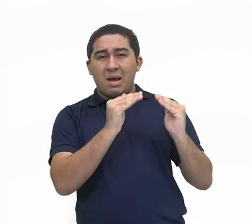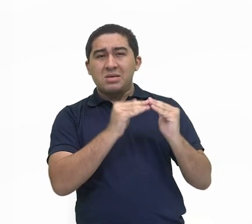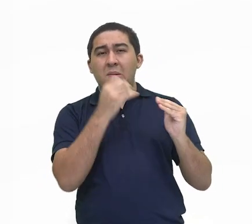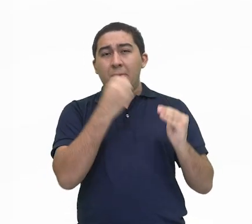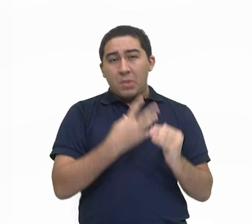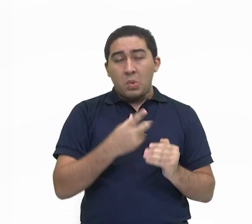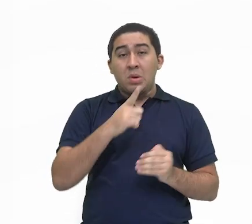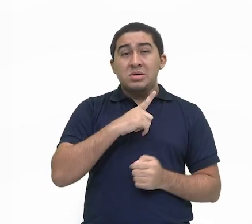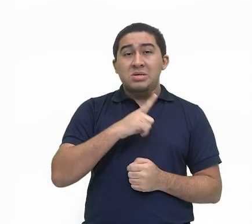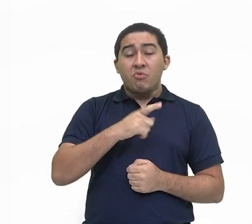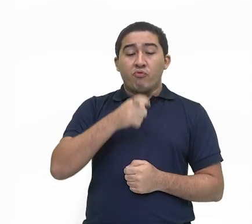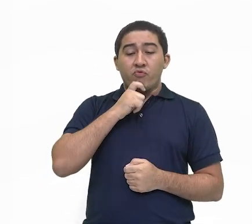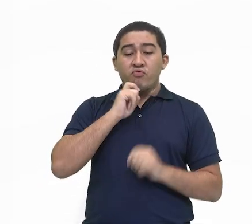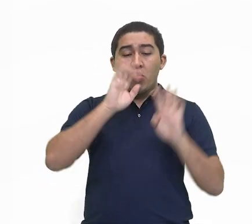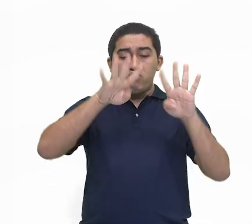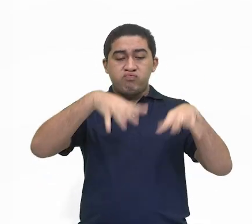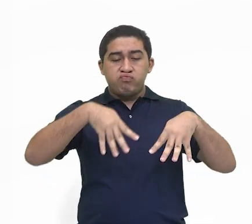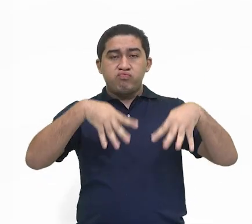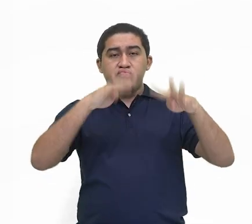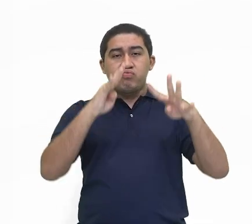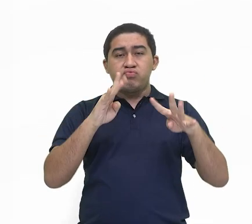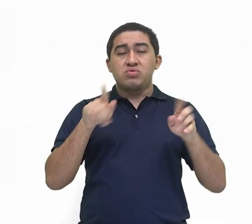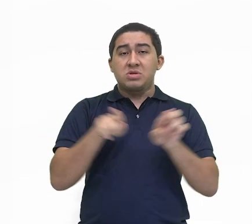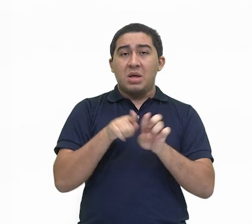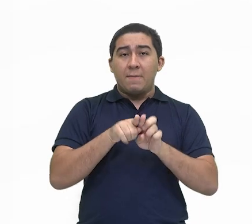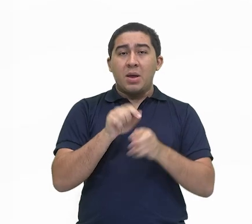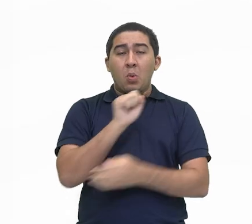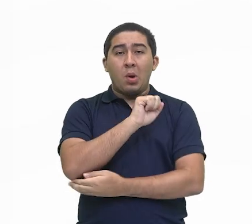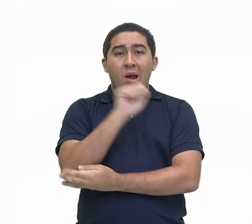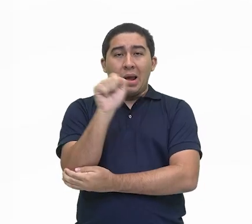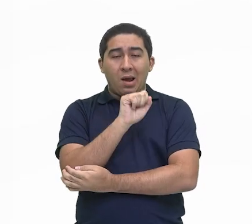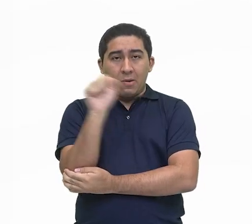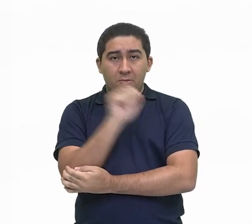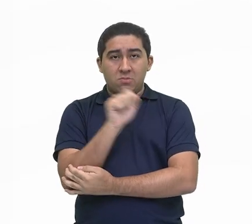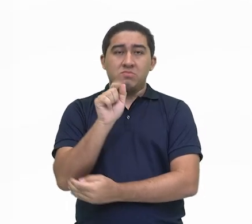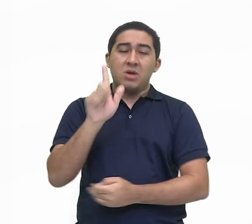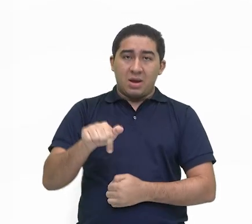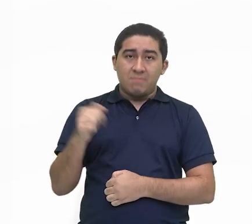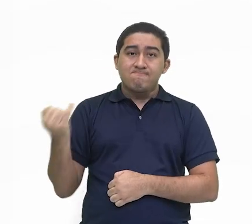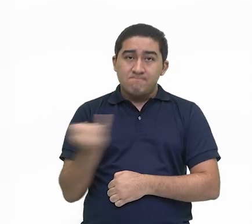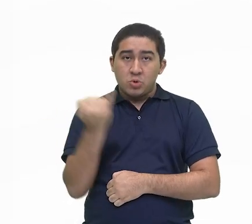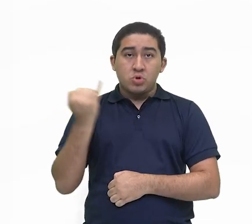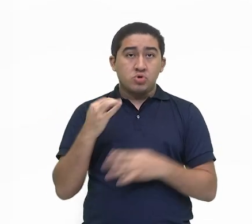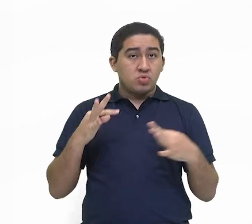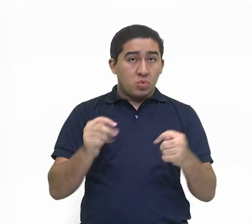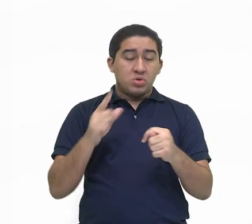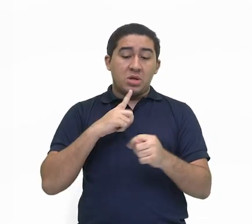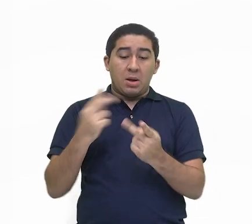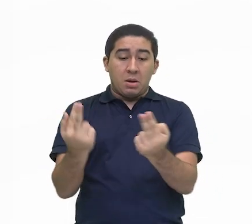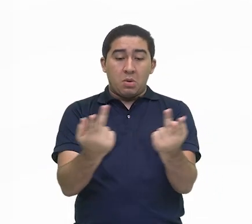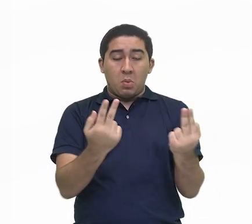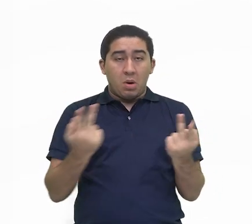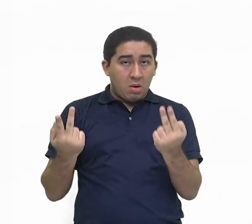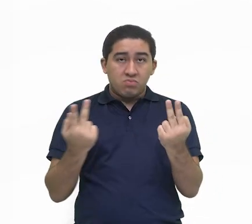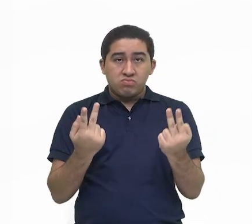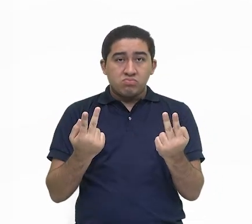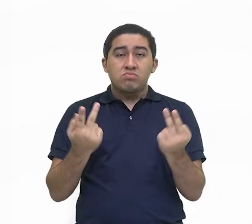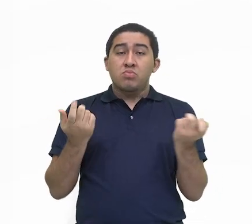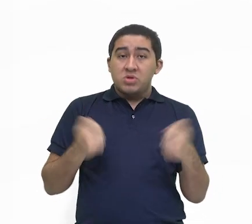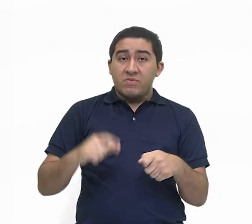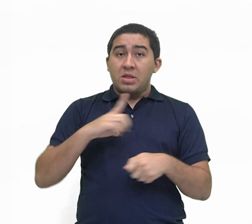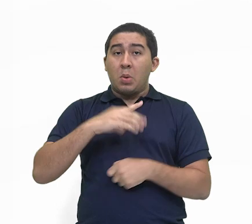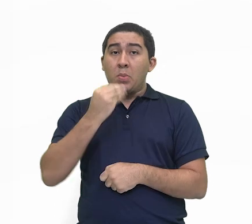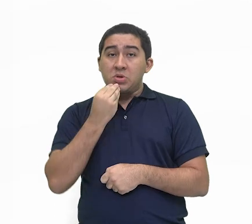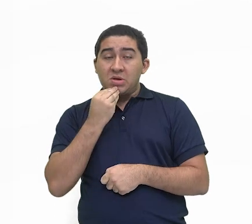com ar-condicionado. Então, pessoal, o bem material, todo mundo tem direito aos bens materiais, acesso aos bens materiais,